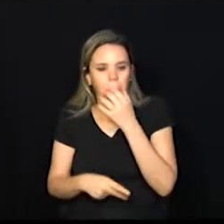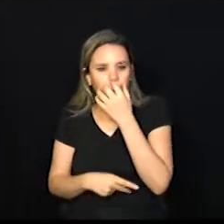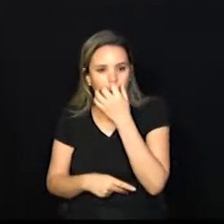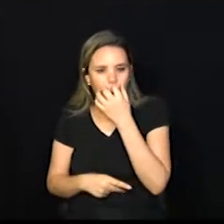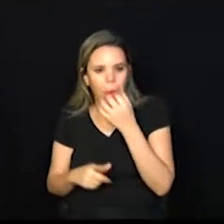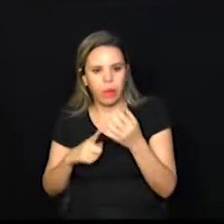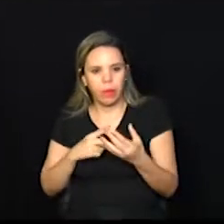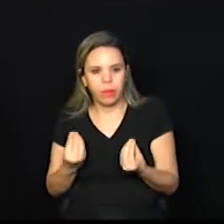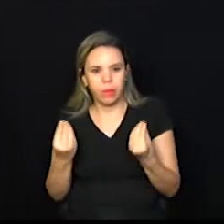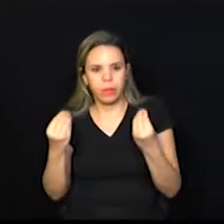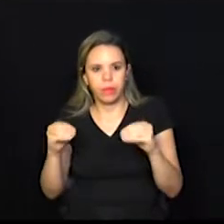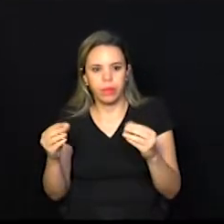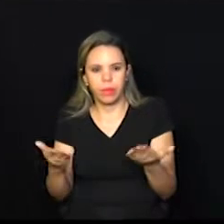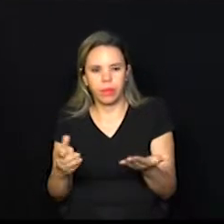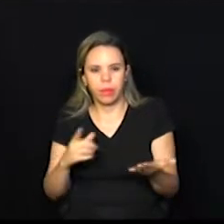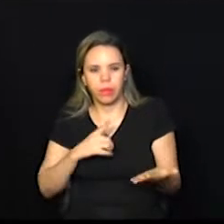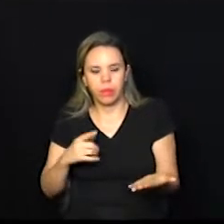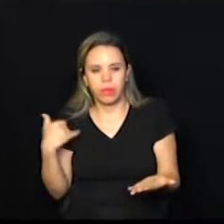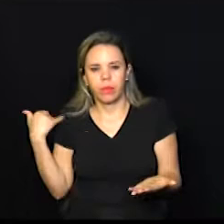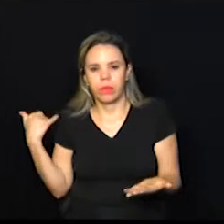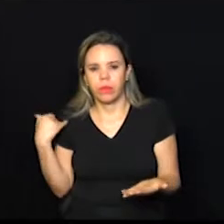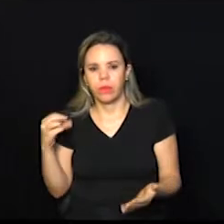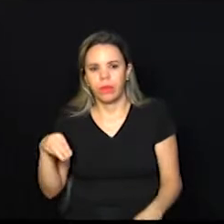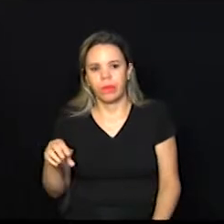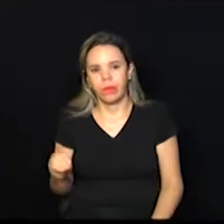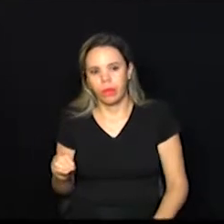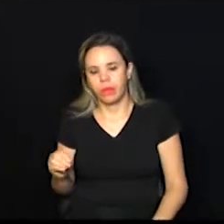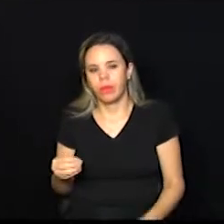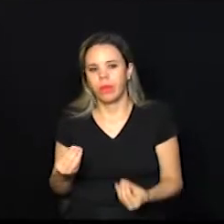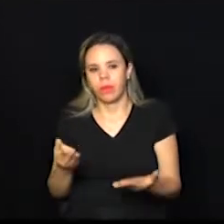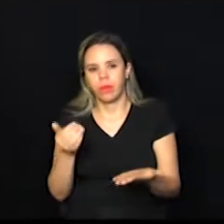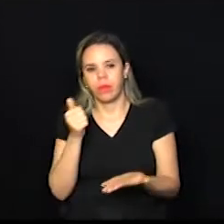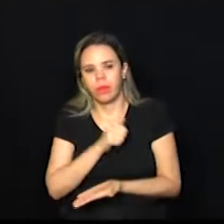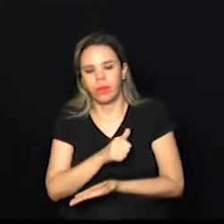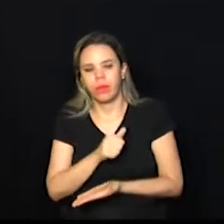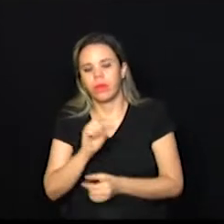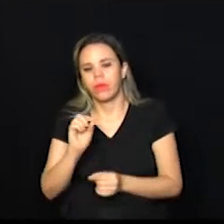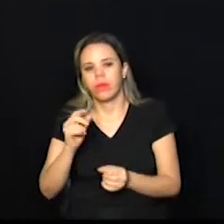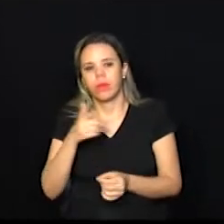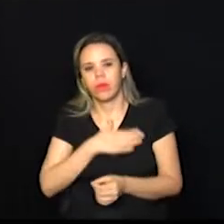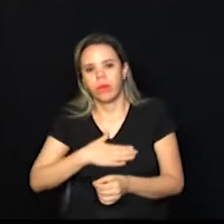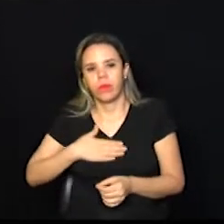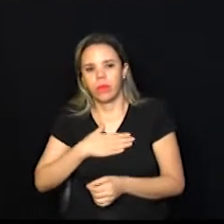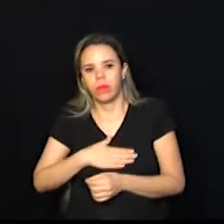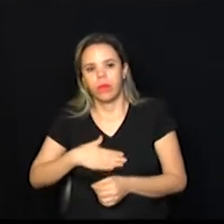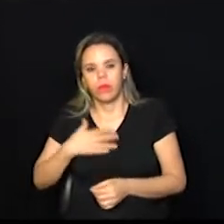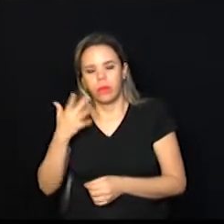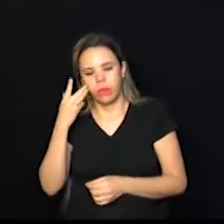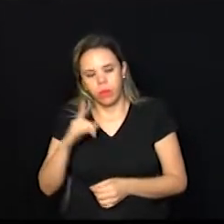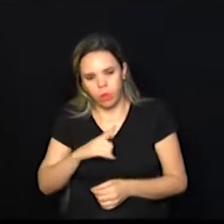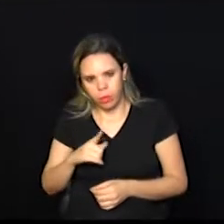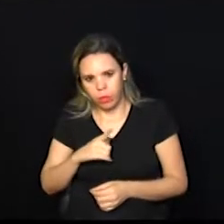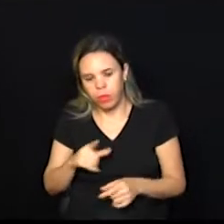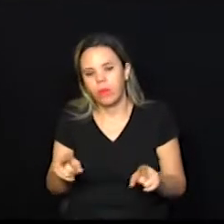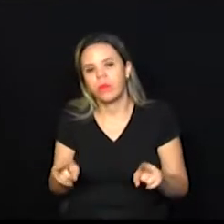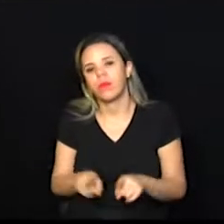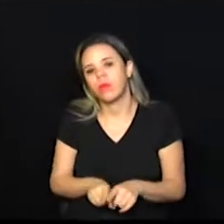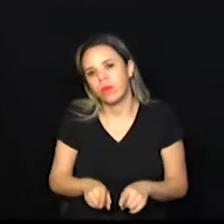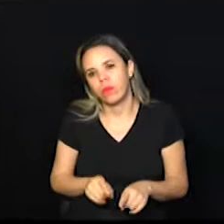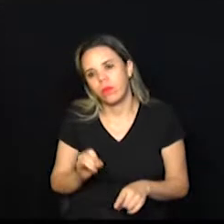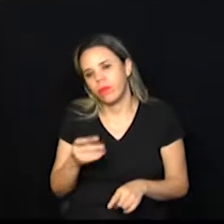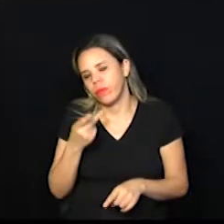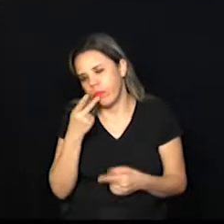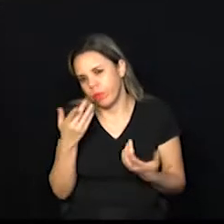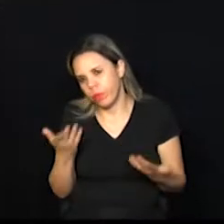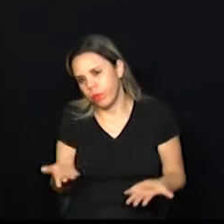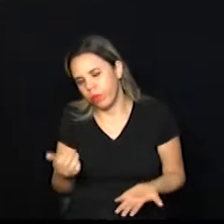vamos colocar, agora vai ter o aniversário do SEAMO, colocar para elas o que elas gostariam, porque eu acho que tem que ter também, né? Se a gente está falando